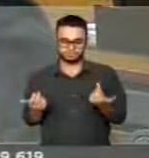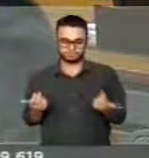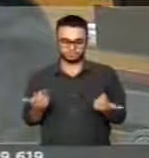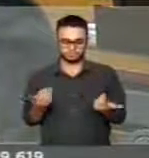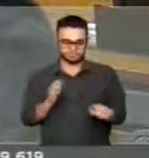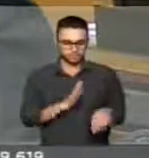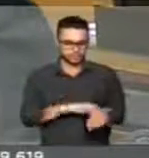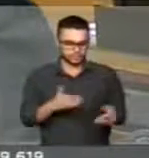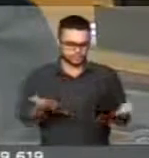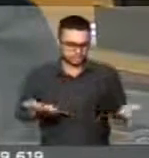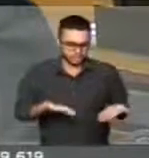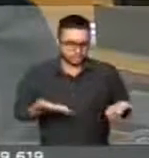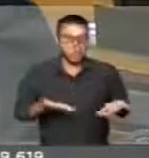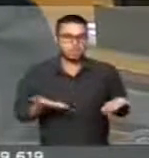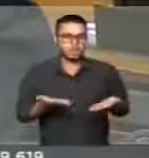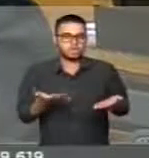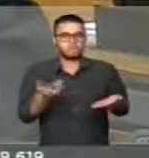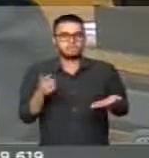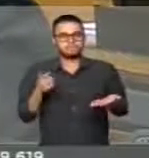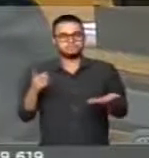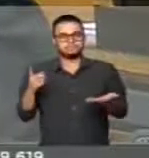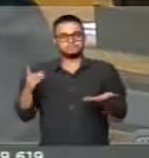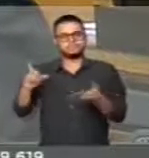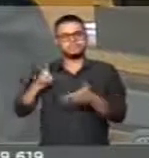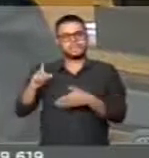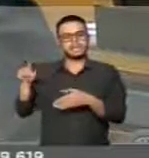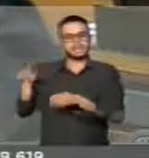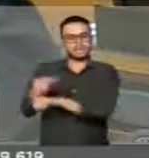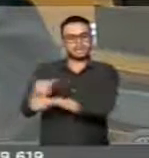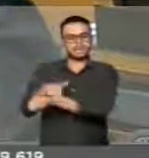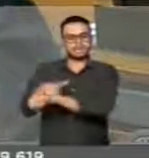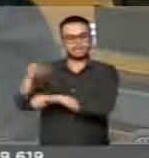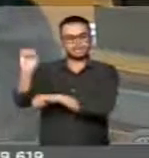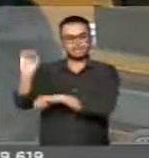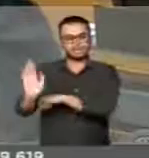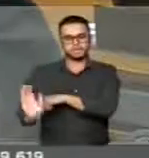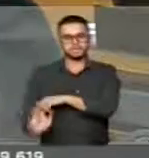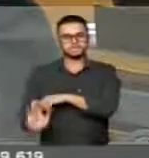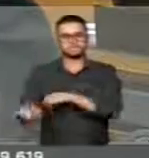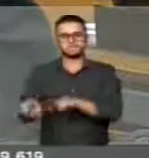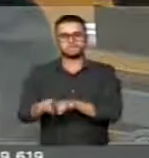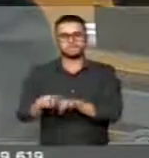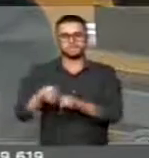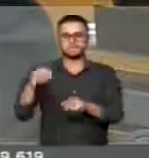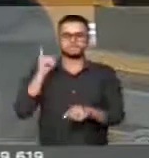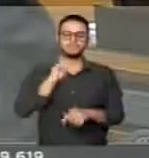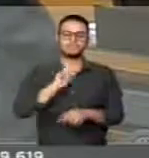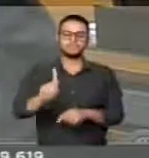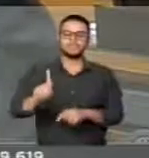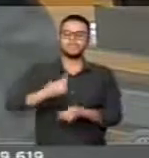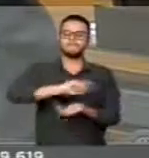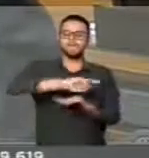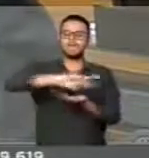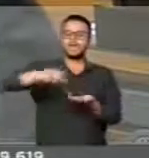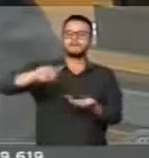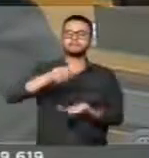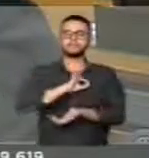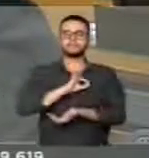nesse momento, nós temos nas ruas do Brasil, de Minas Gerais, centenas de milhares de policiais